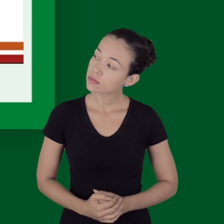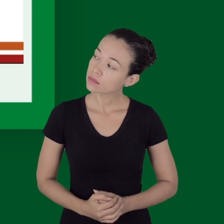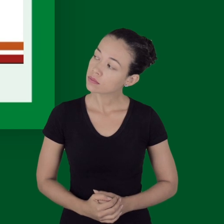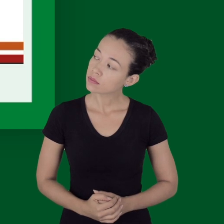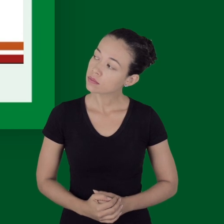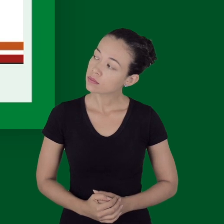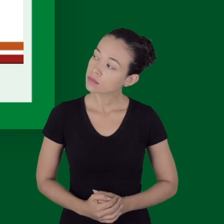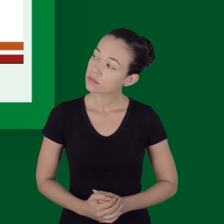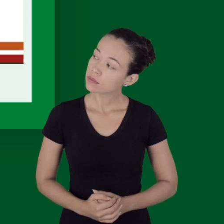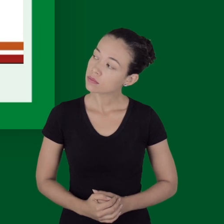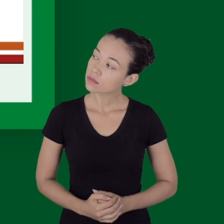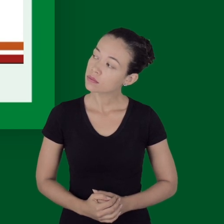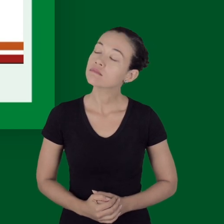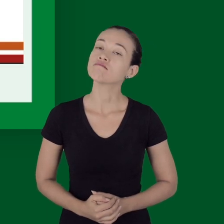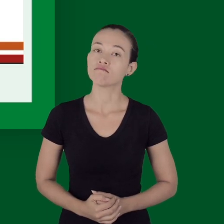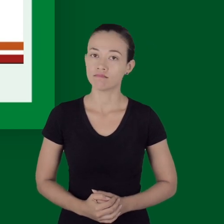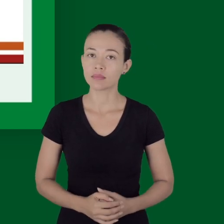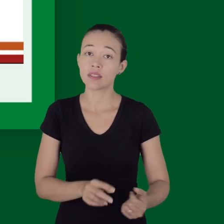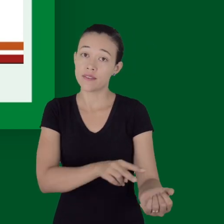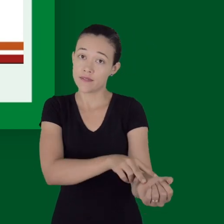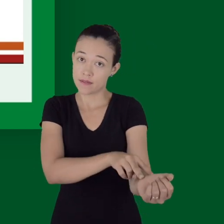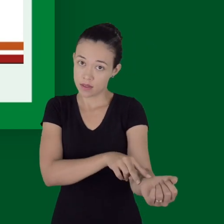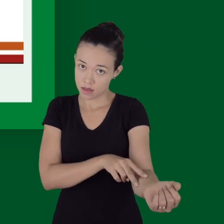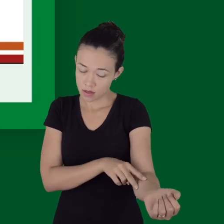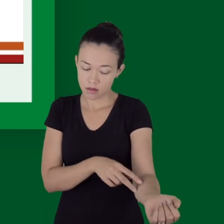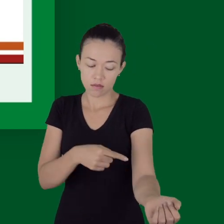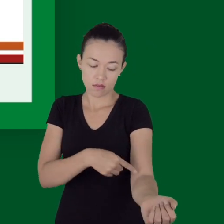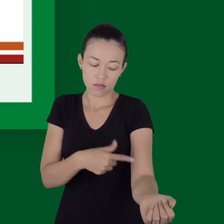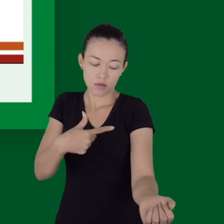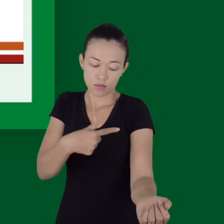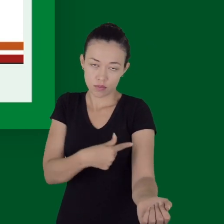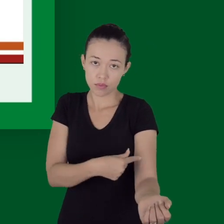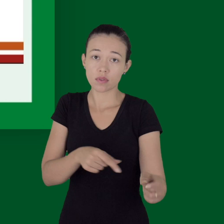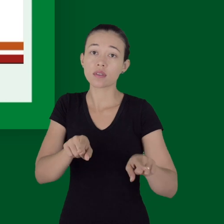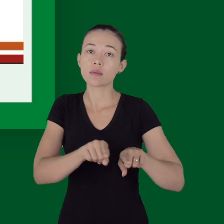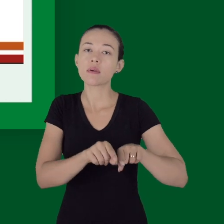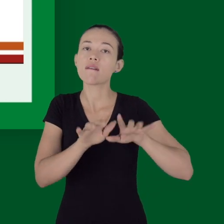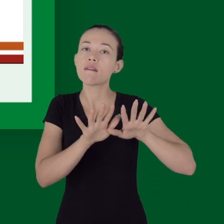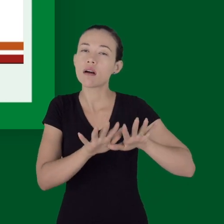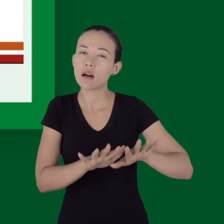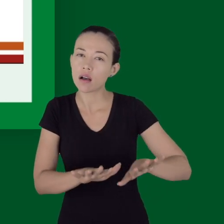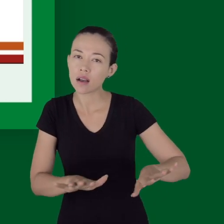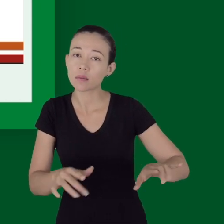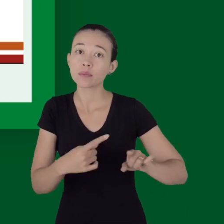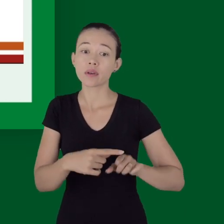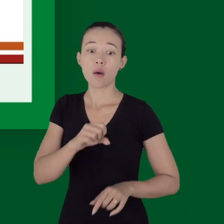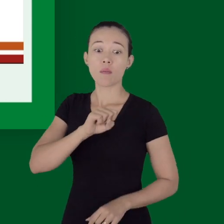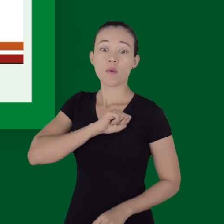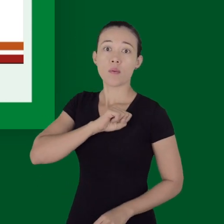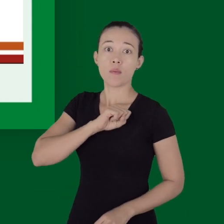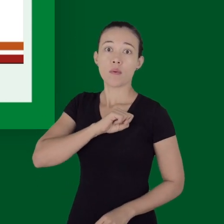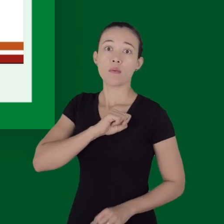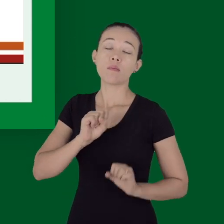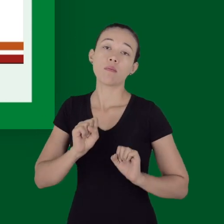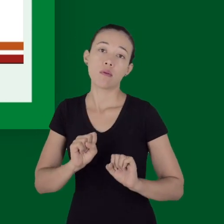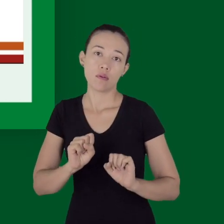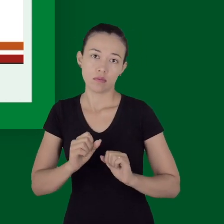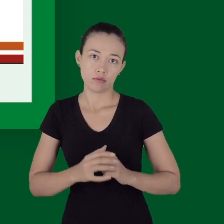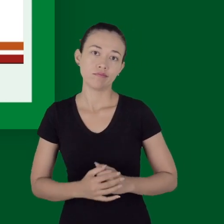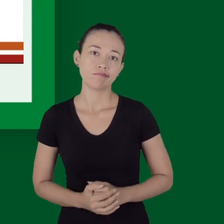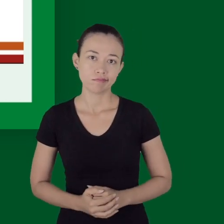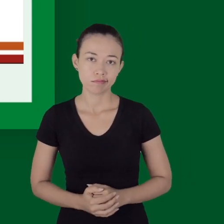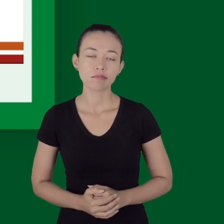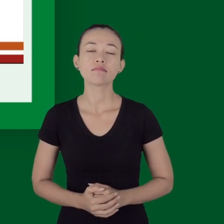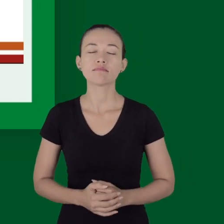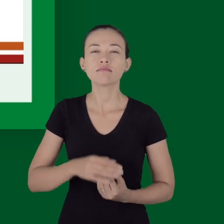né, intravenoso, lentamente, porque tem um risco de hipotensão e arritmia. Isso diluído em 250 a 500 ml